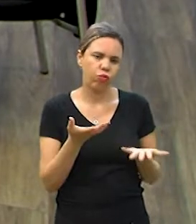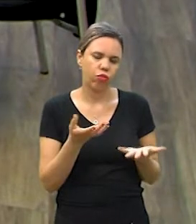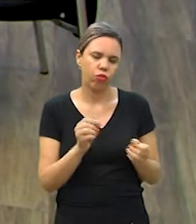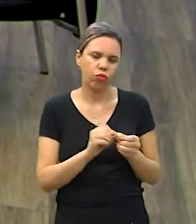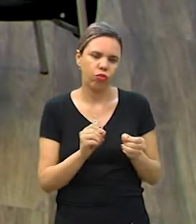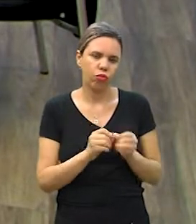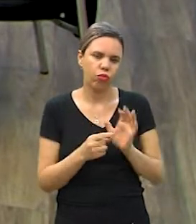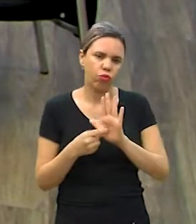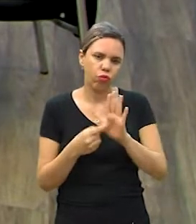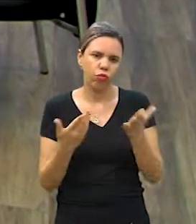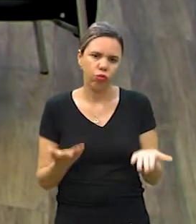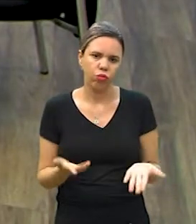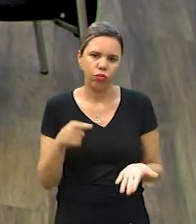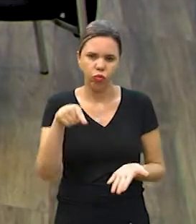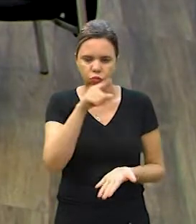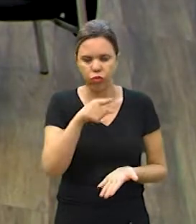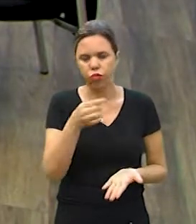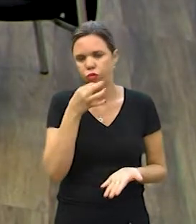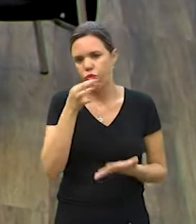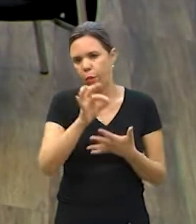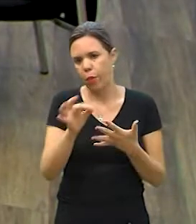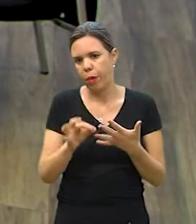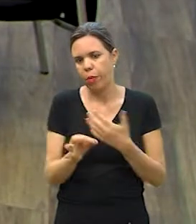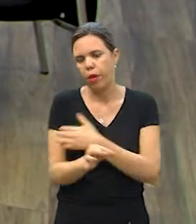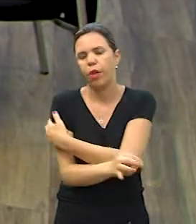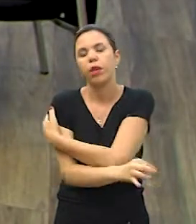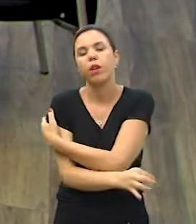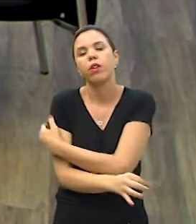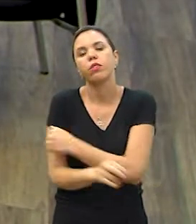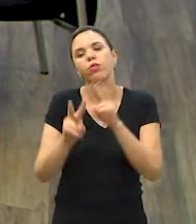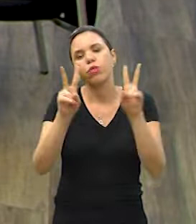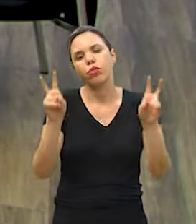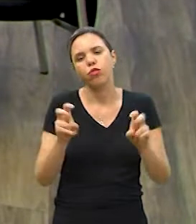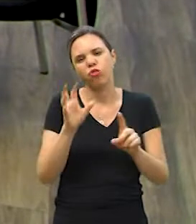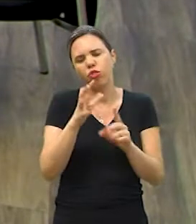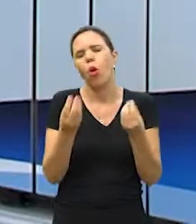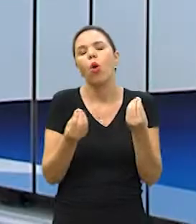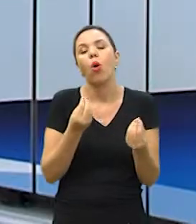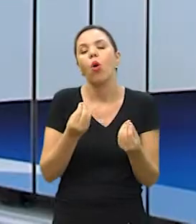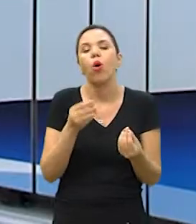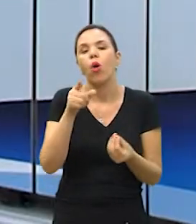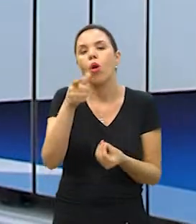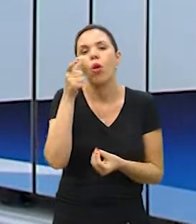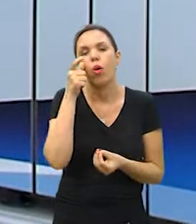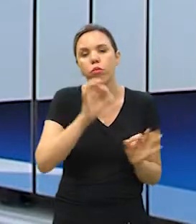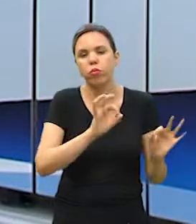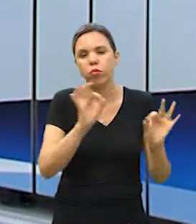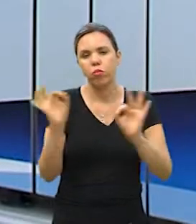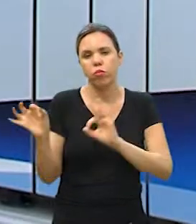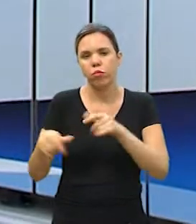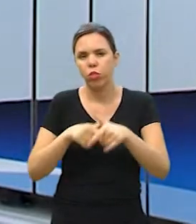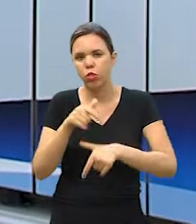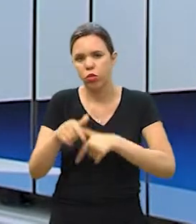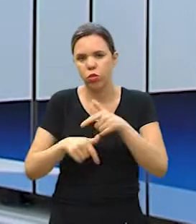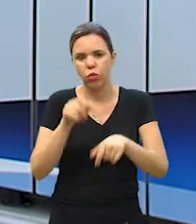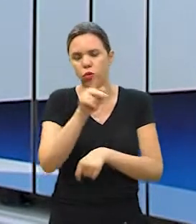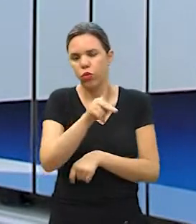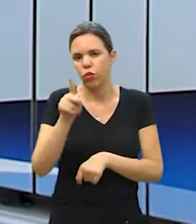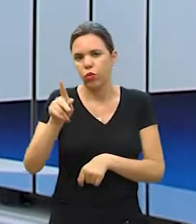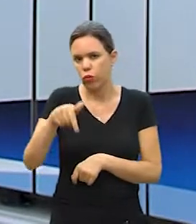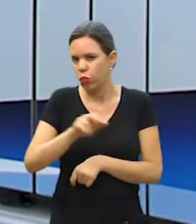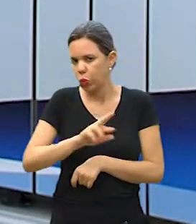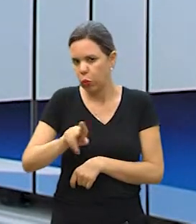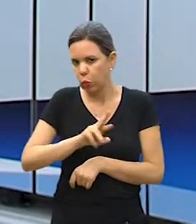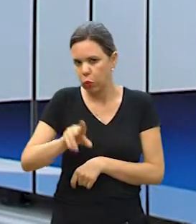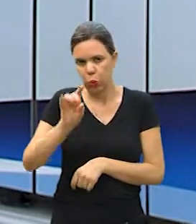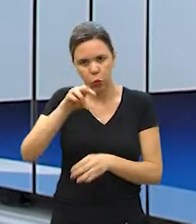fazer esses apontamentos, quero que você cite, e pegando sobre este assédio. Para você que está nos acompanhando, o trabalho do professor,